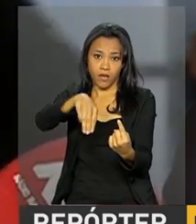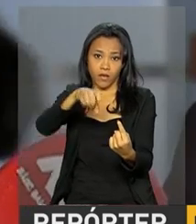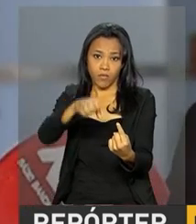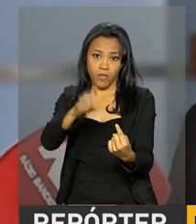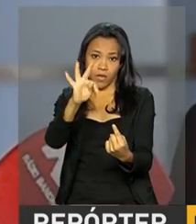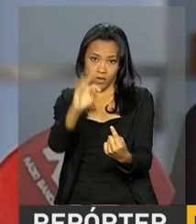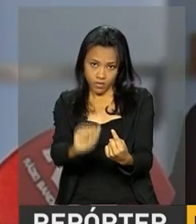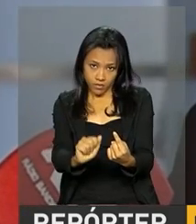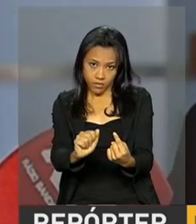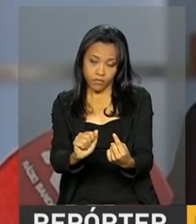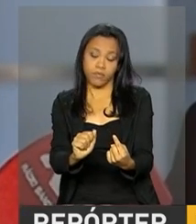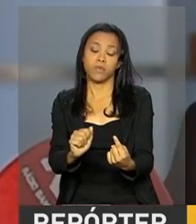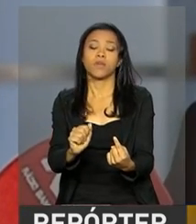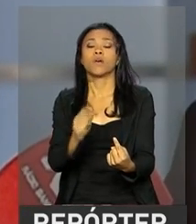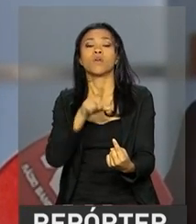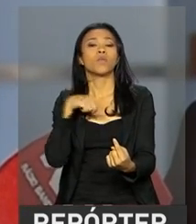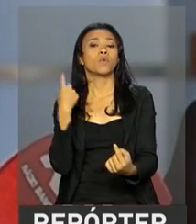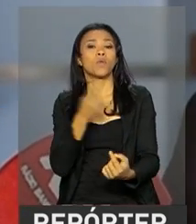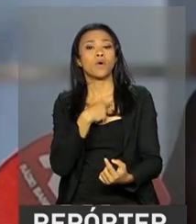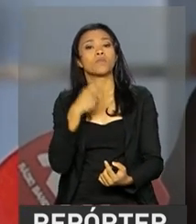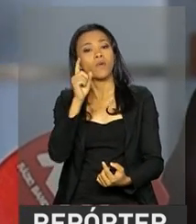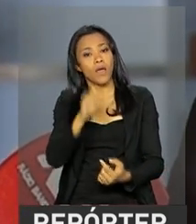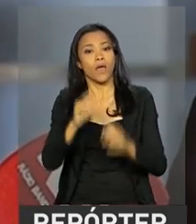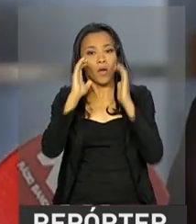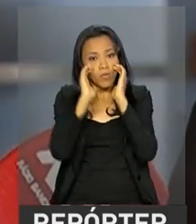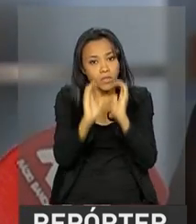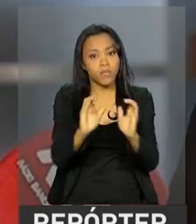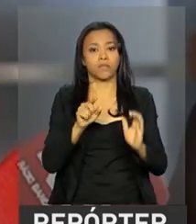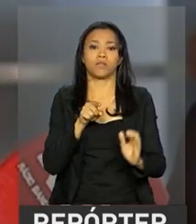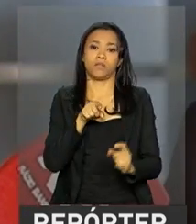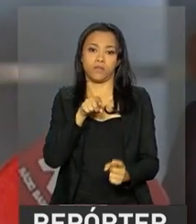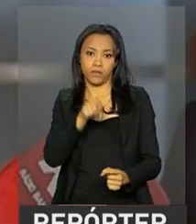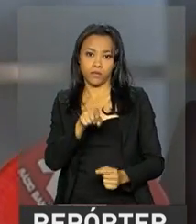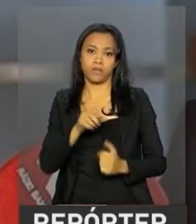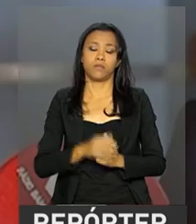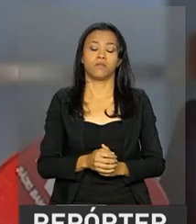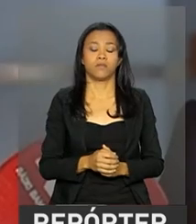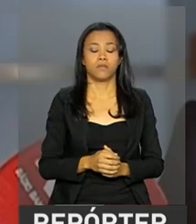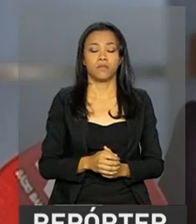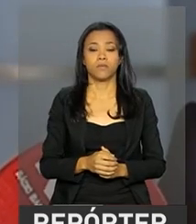bilhões. Nosso compromisso, nosso objetivo é cumprir a meta, né?